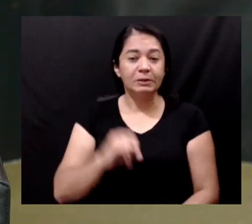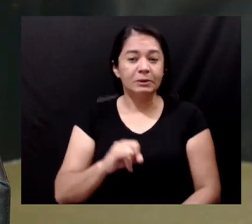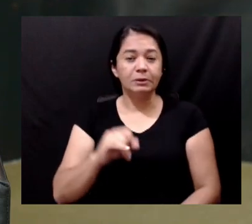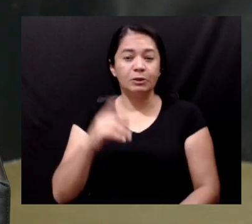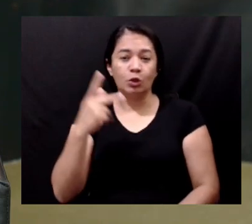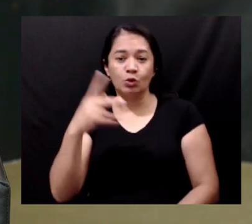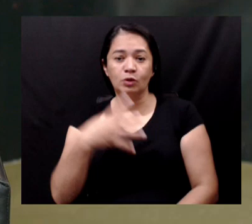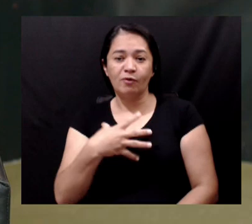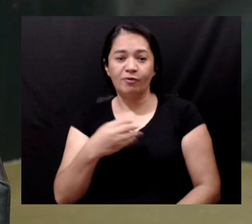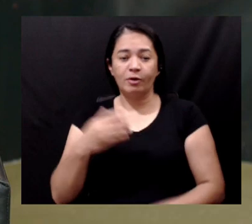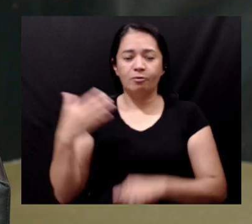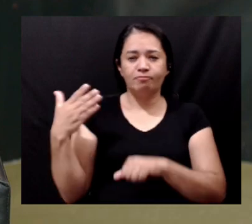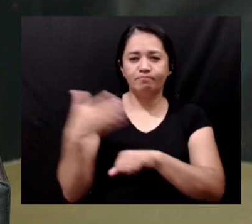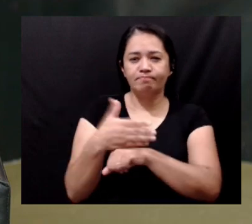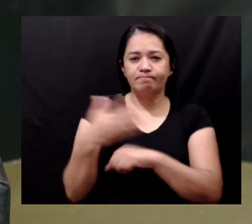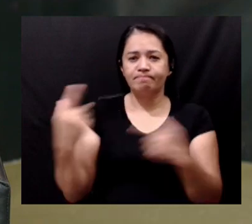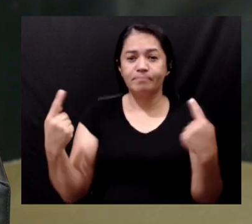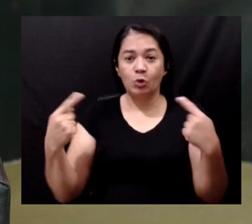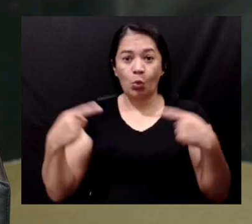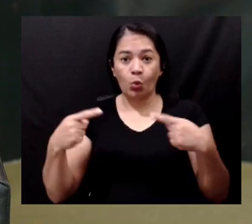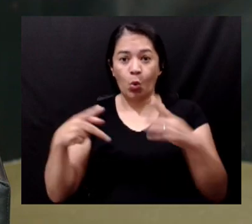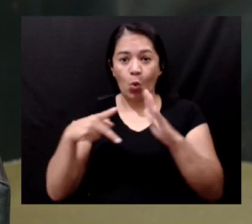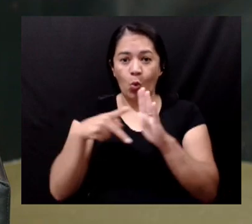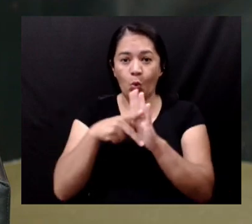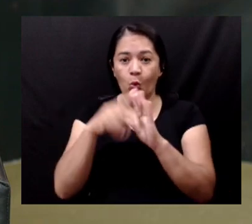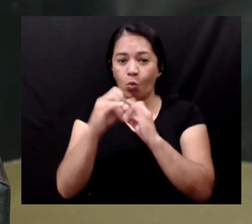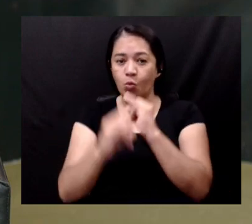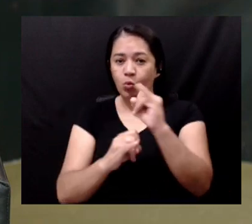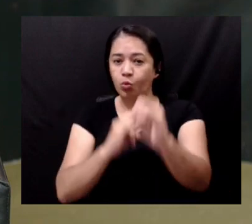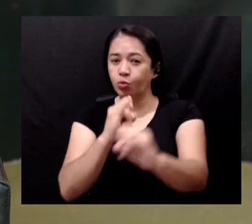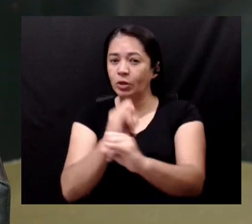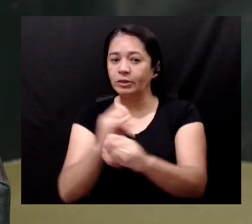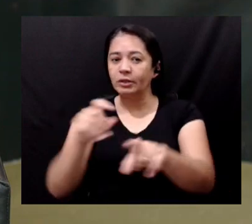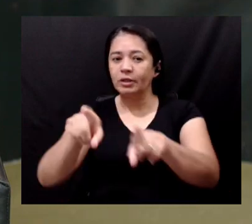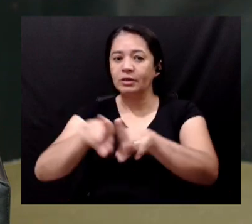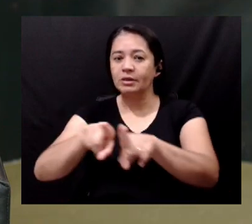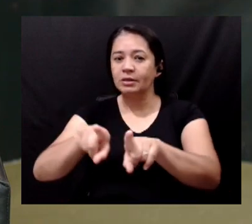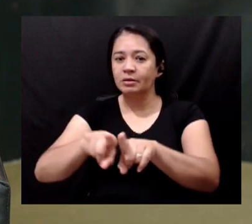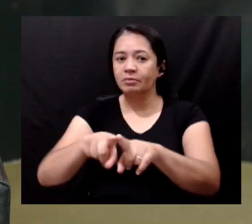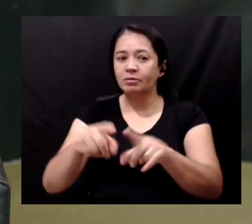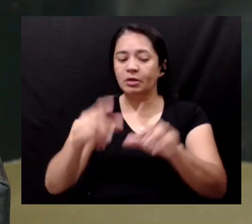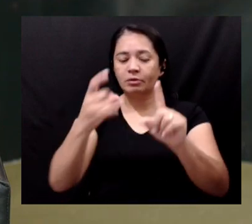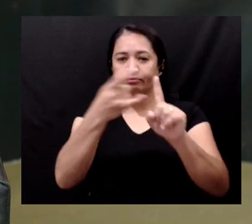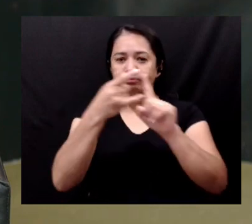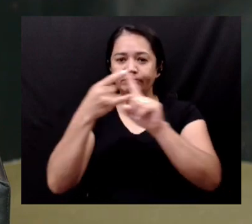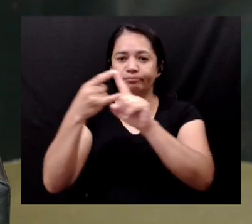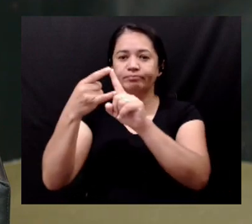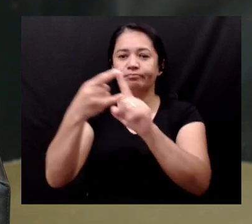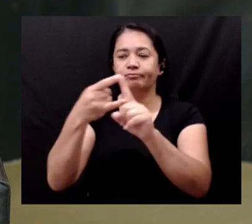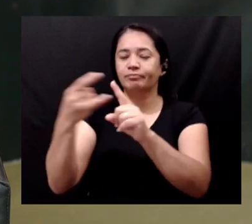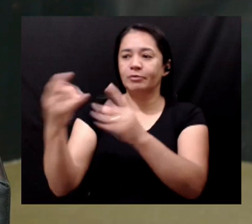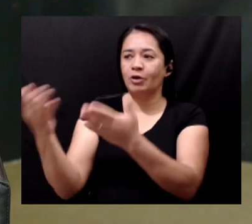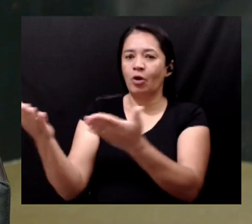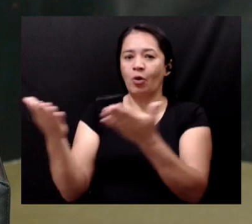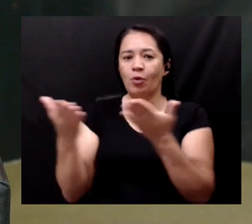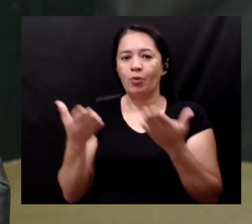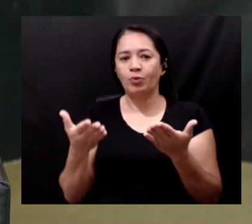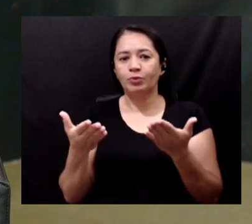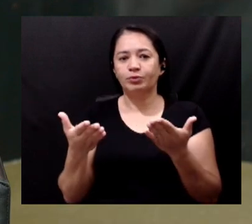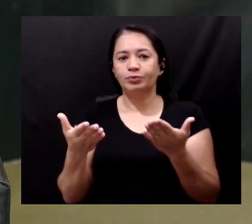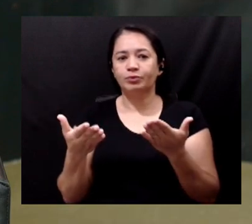de desafios da internet. E também, por Zoom, nós contamos com a participação do